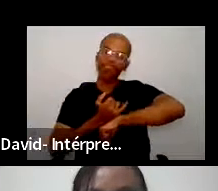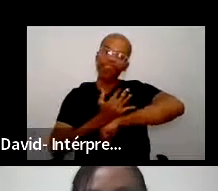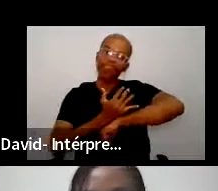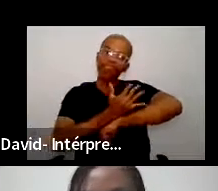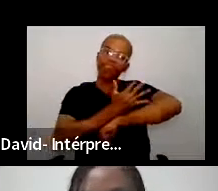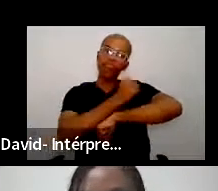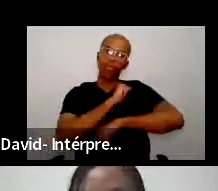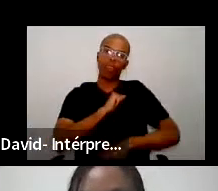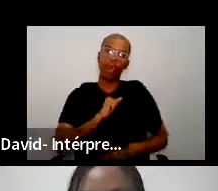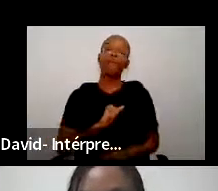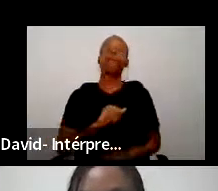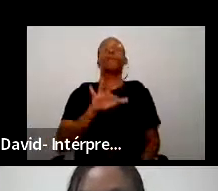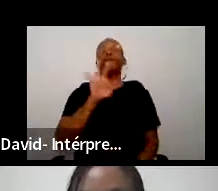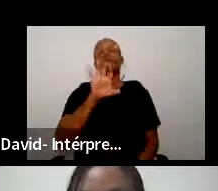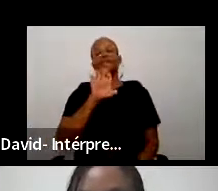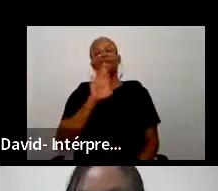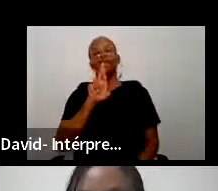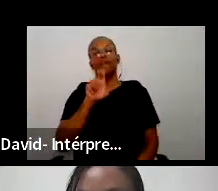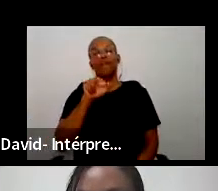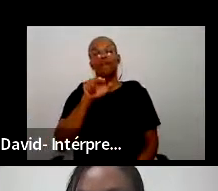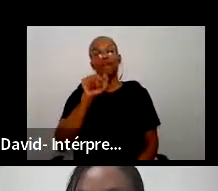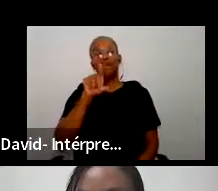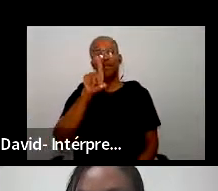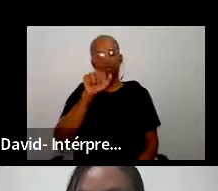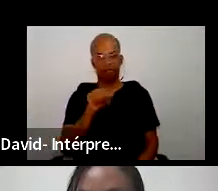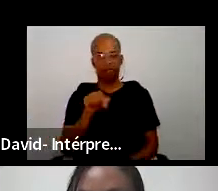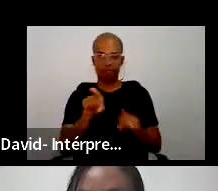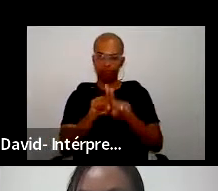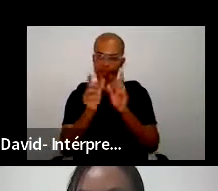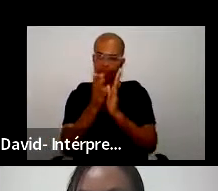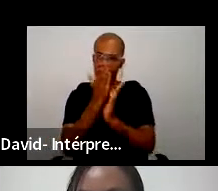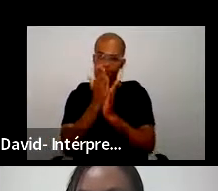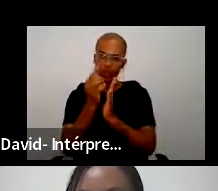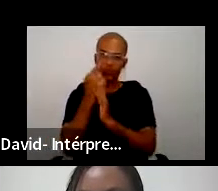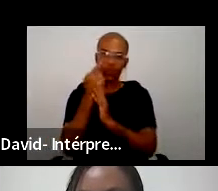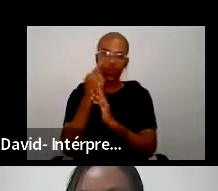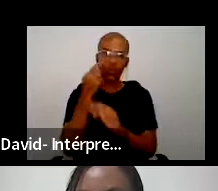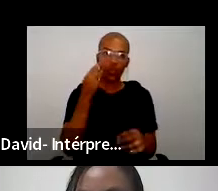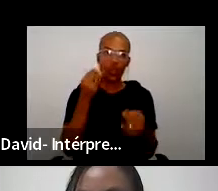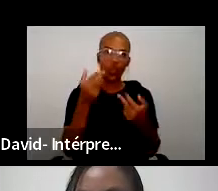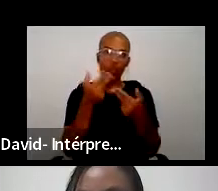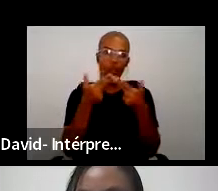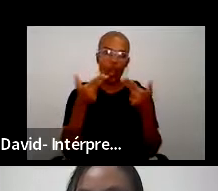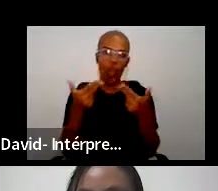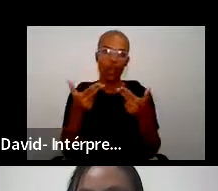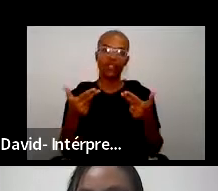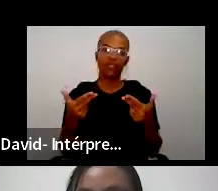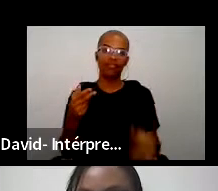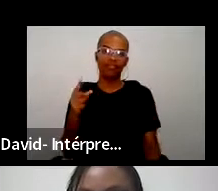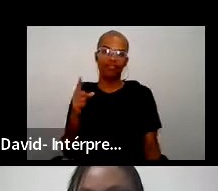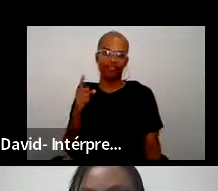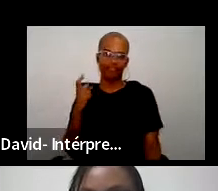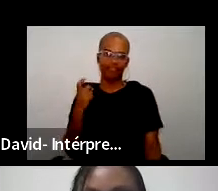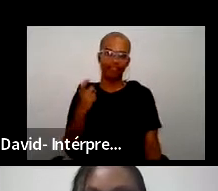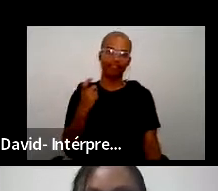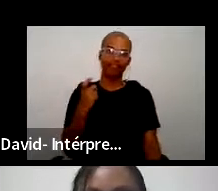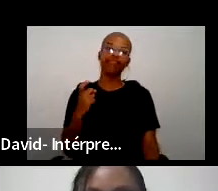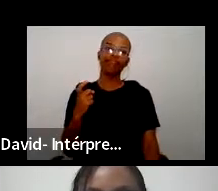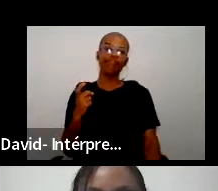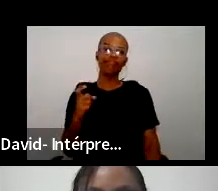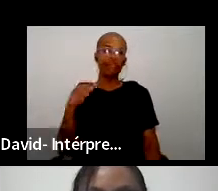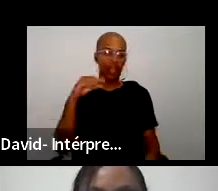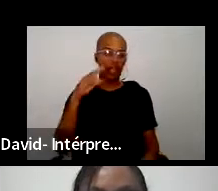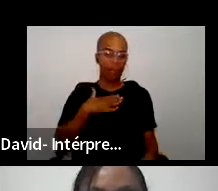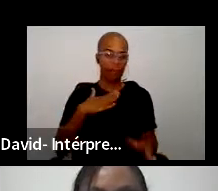alguns de vocês estavam acompanhando, né? Eu vivenciei uma situação muito recente de agressão na minha